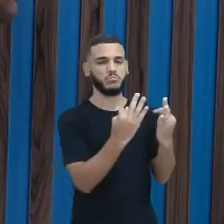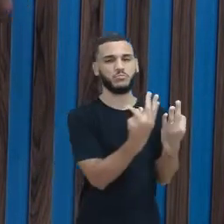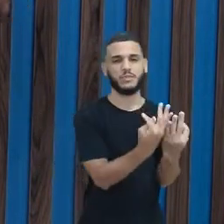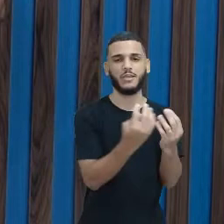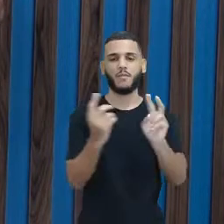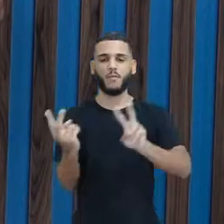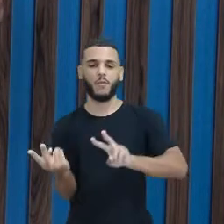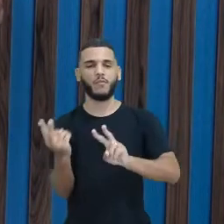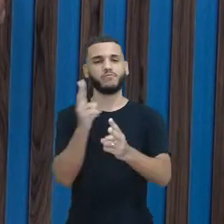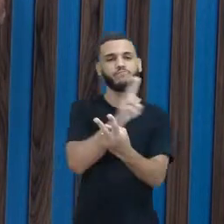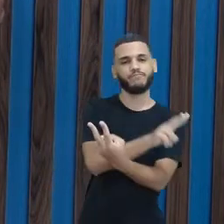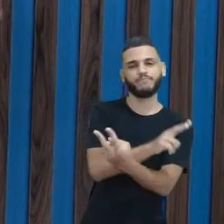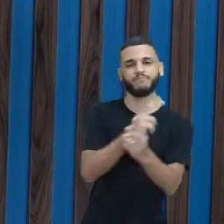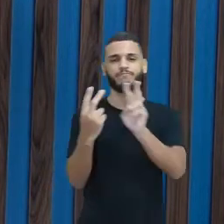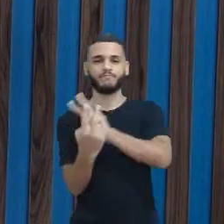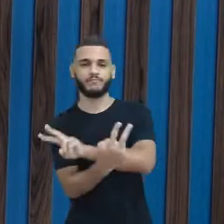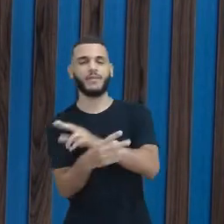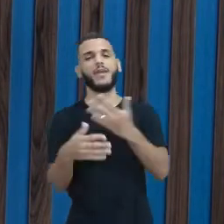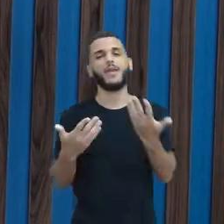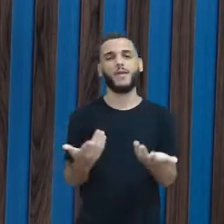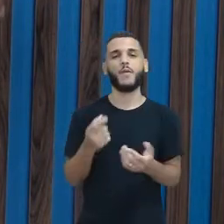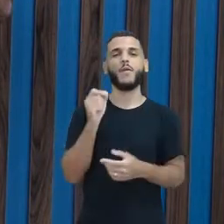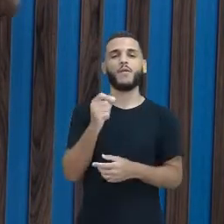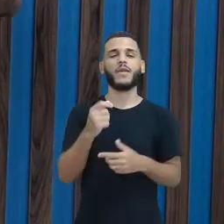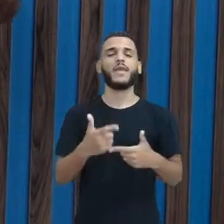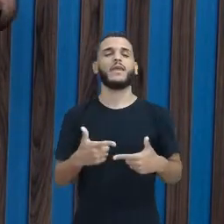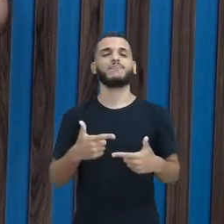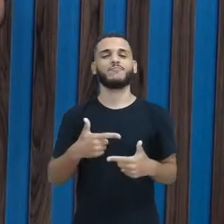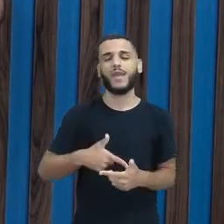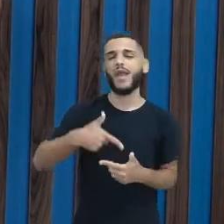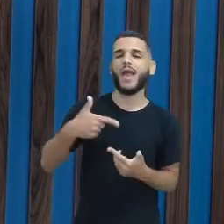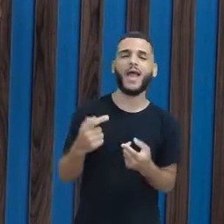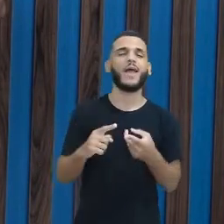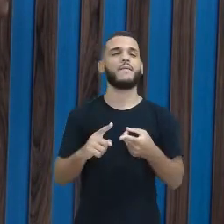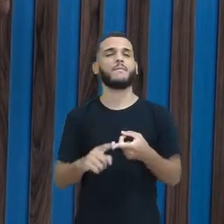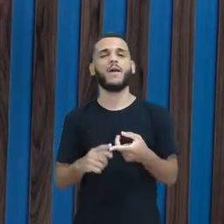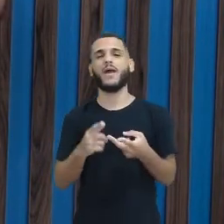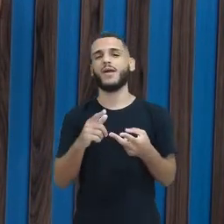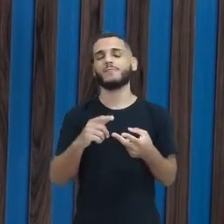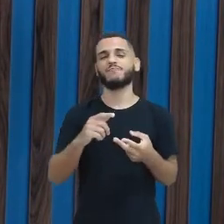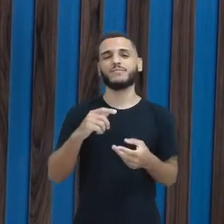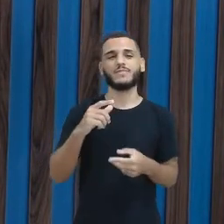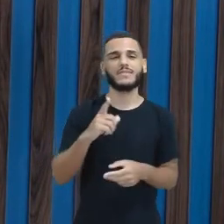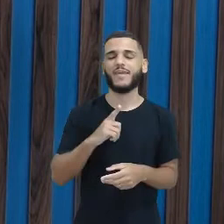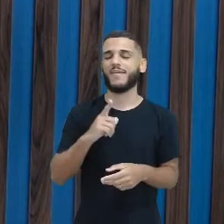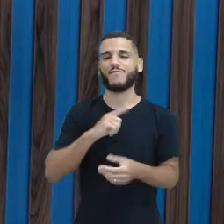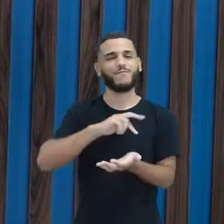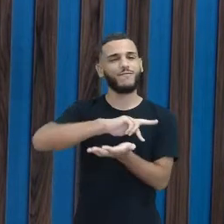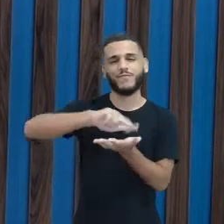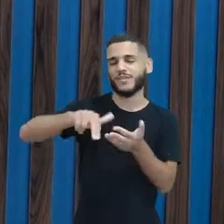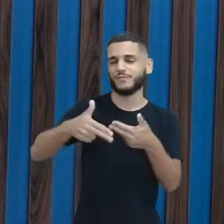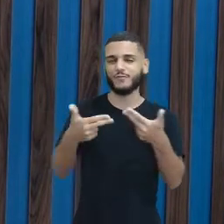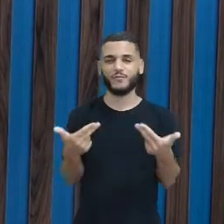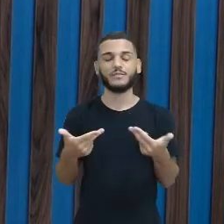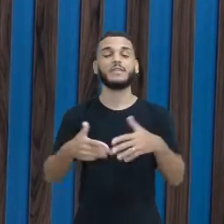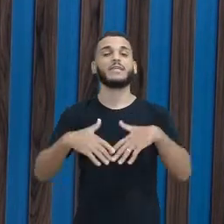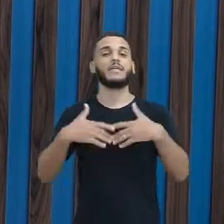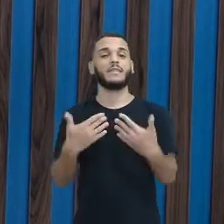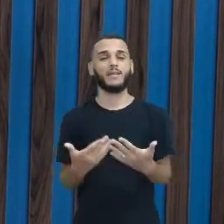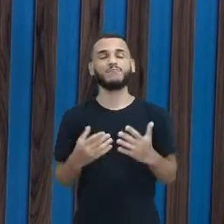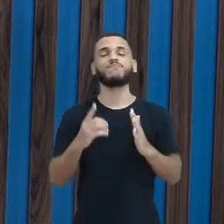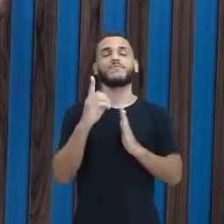por armamento, por aguardente, né, por alguns produtos. E nesse sentido, na década